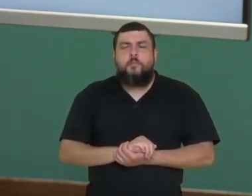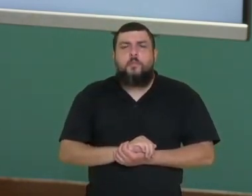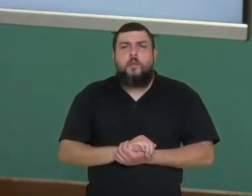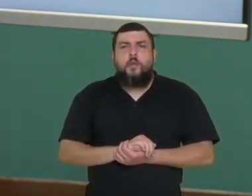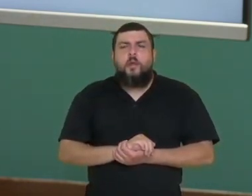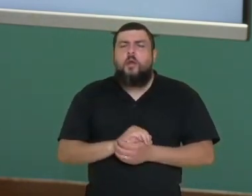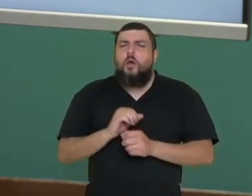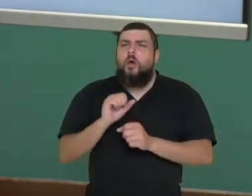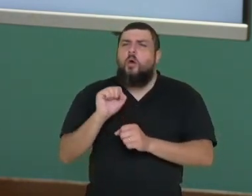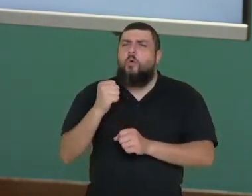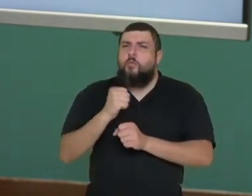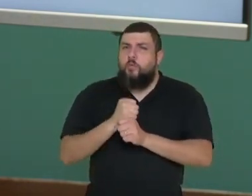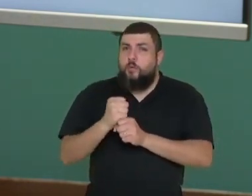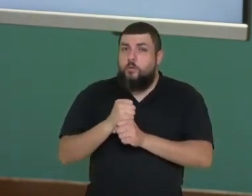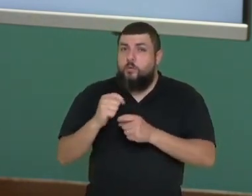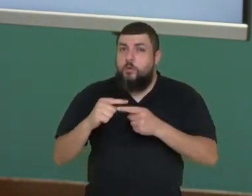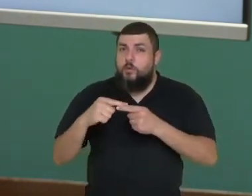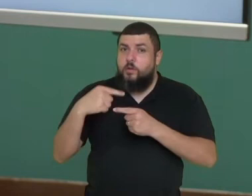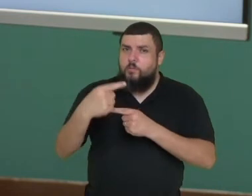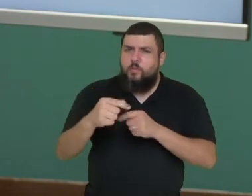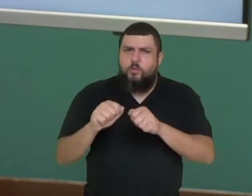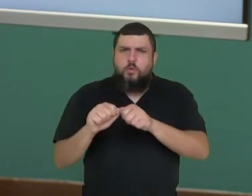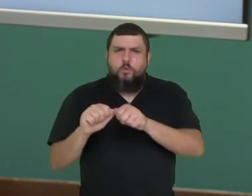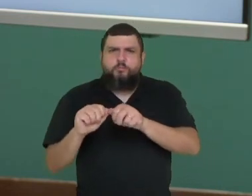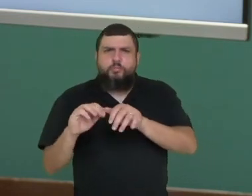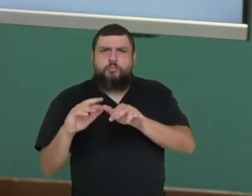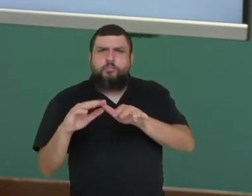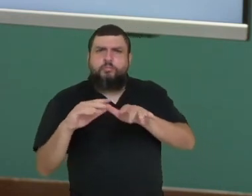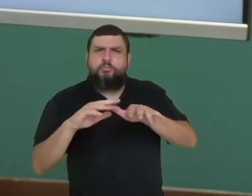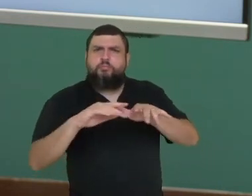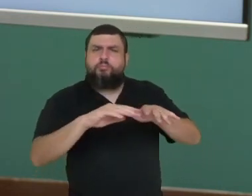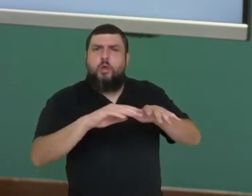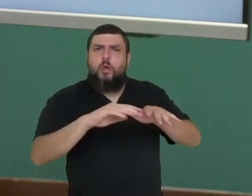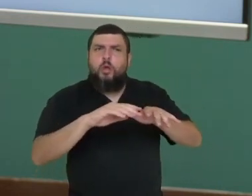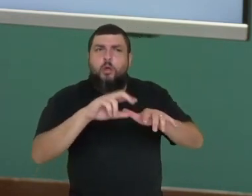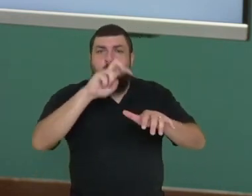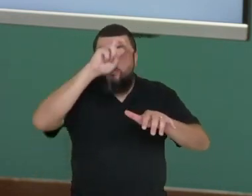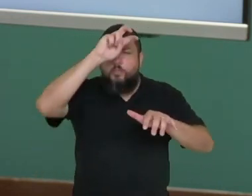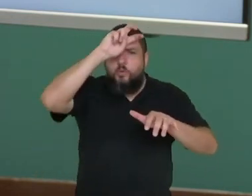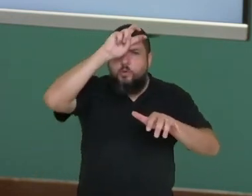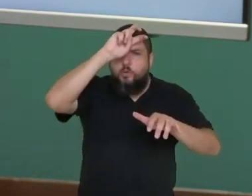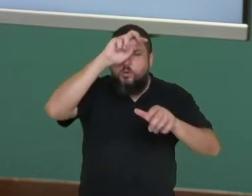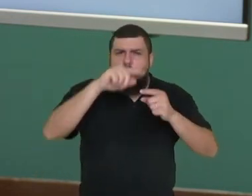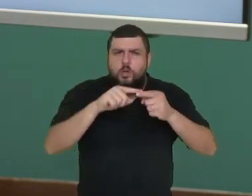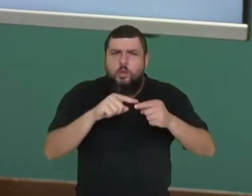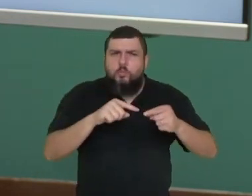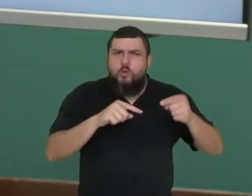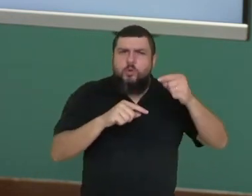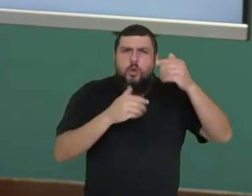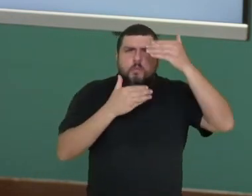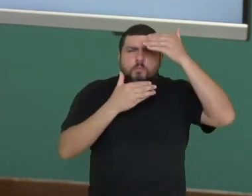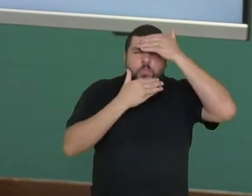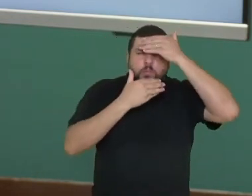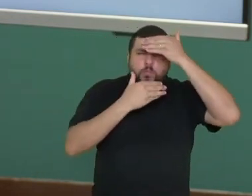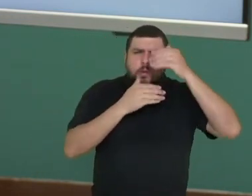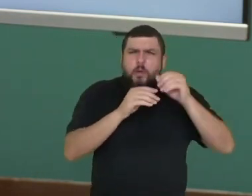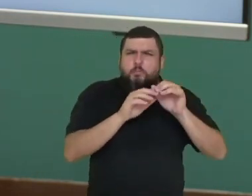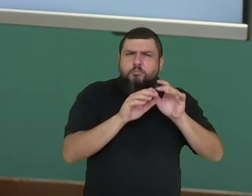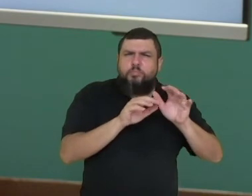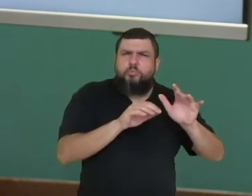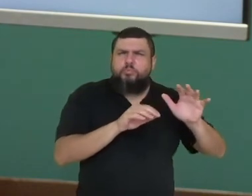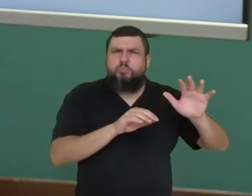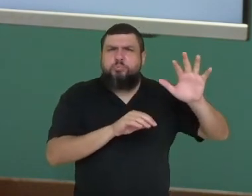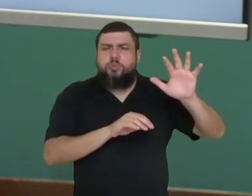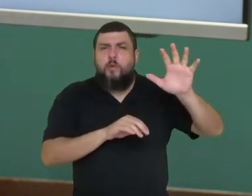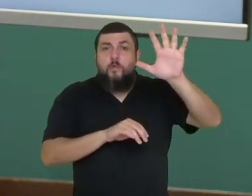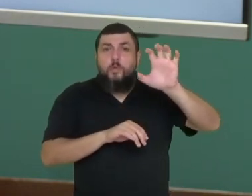em 8 anos, já estão dominando o Egito, os califas. Depois eles vêm para a região de Marrocos, Argélia e chegaram até na Península Ibérica.